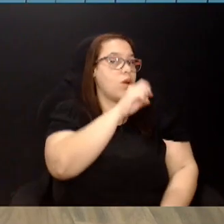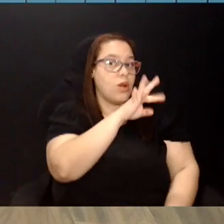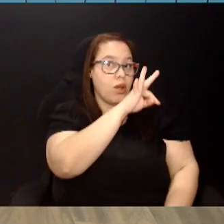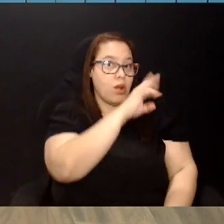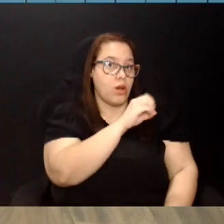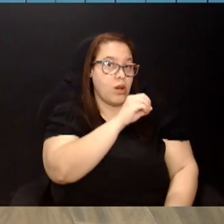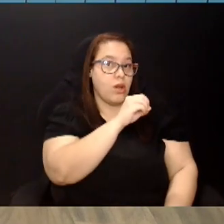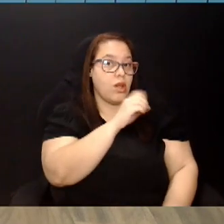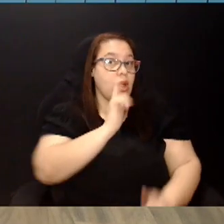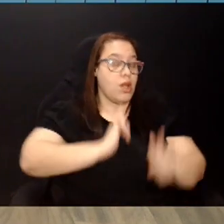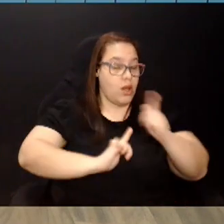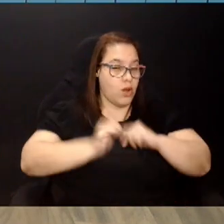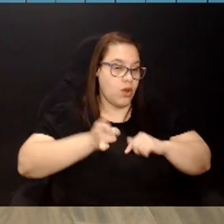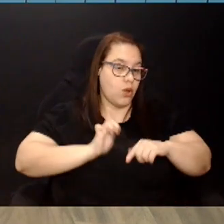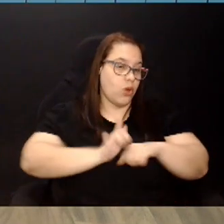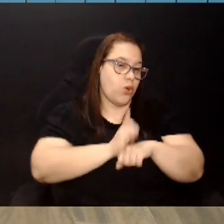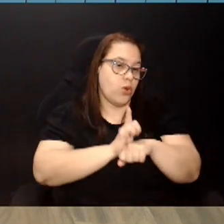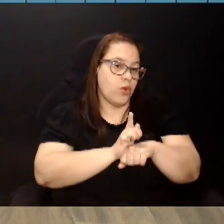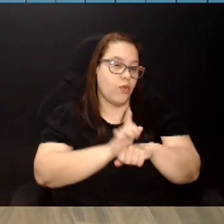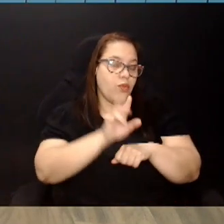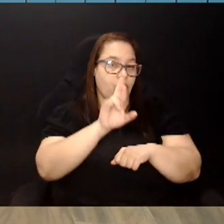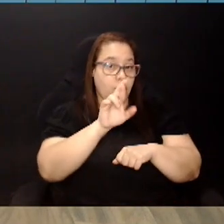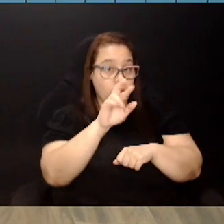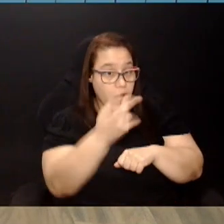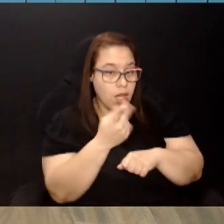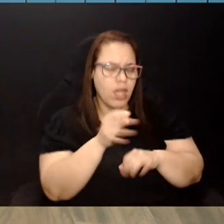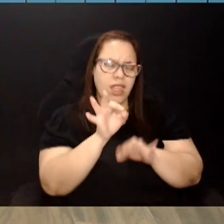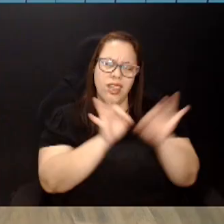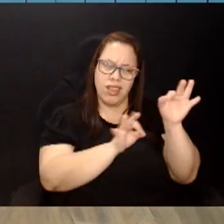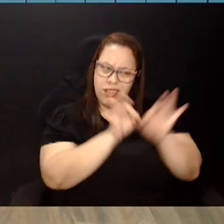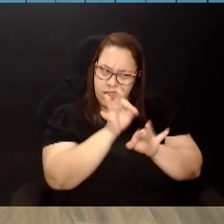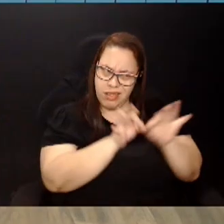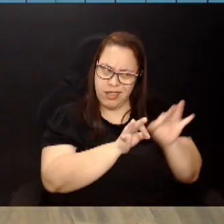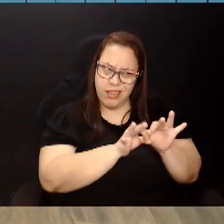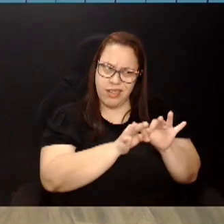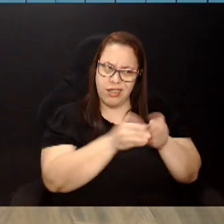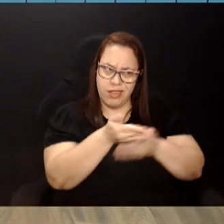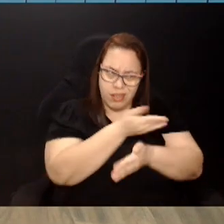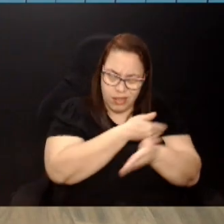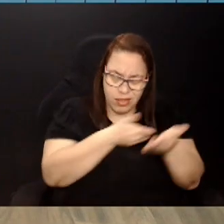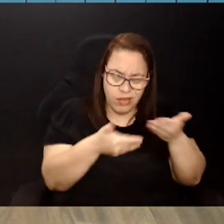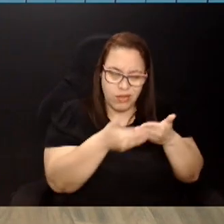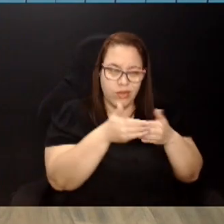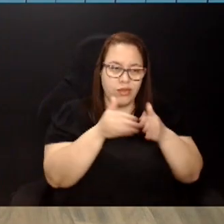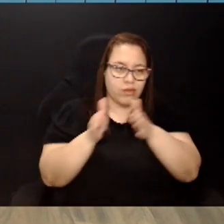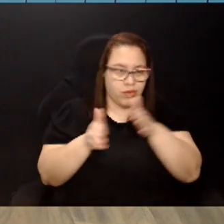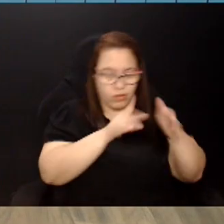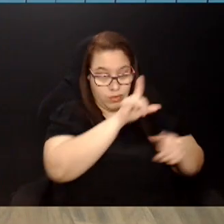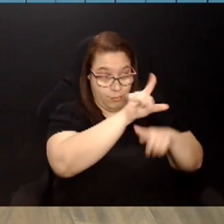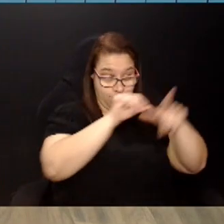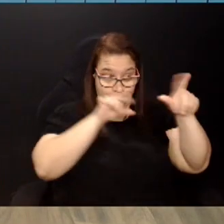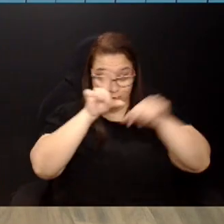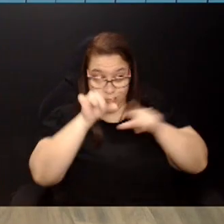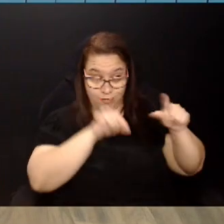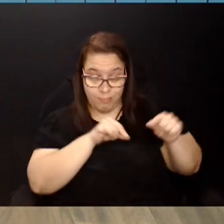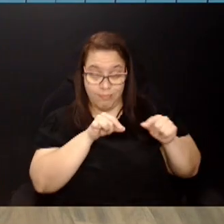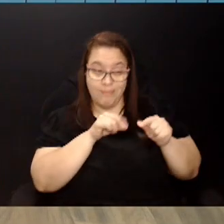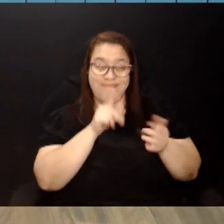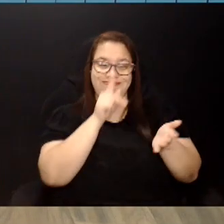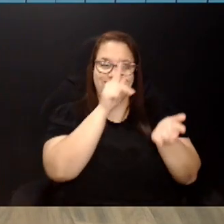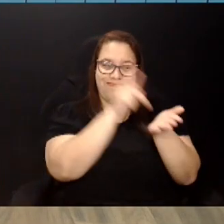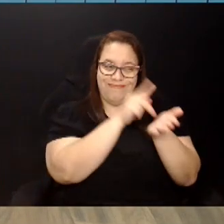gestores, recrutadores estão preparados para conduzir os processos seletivos